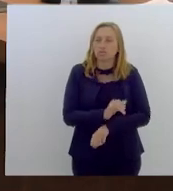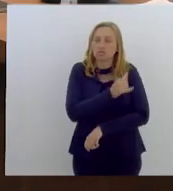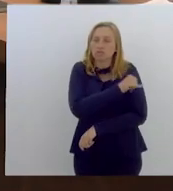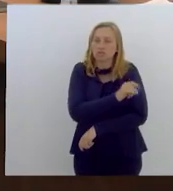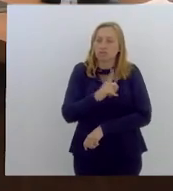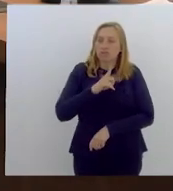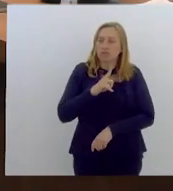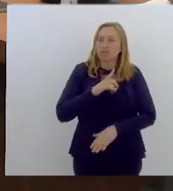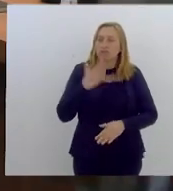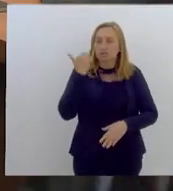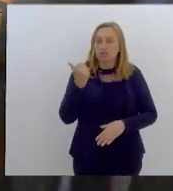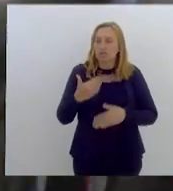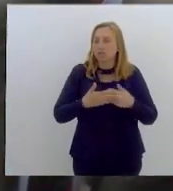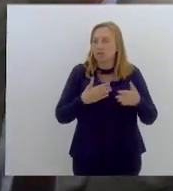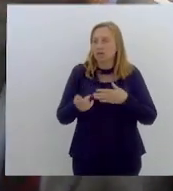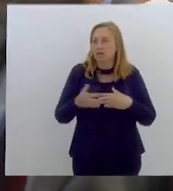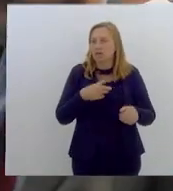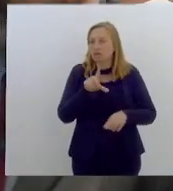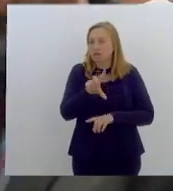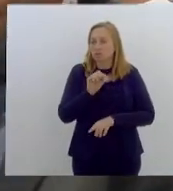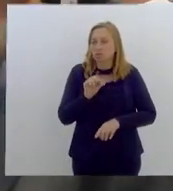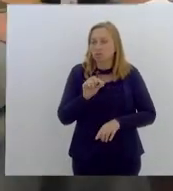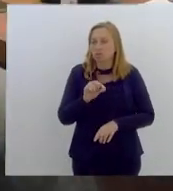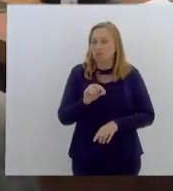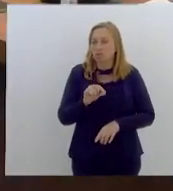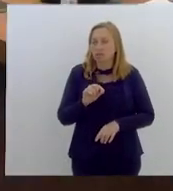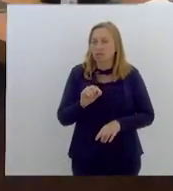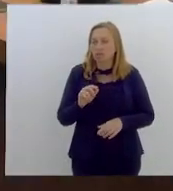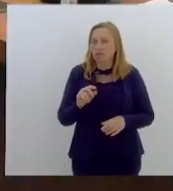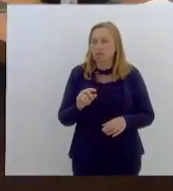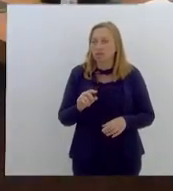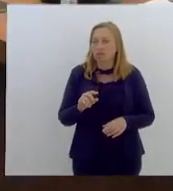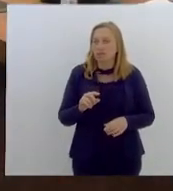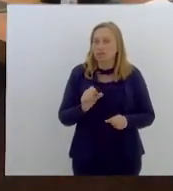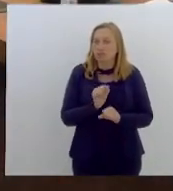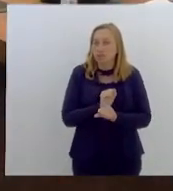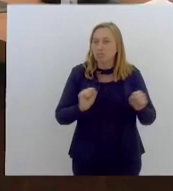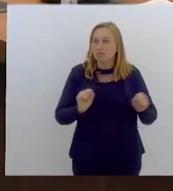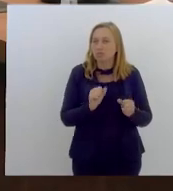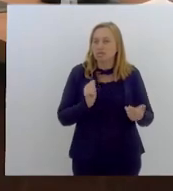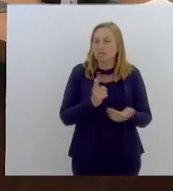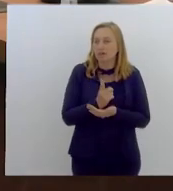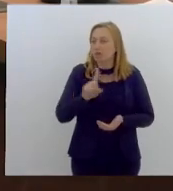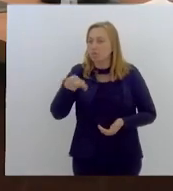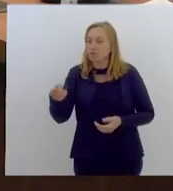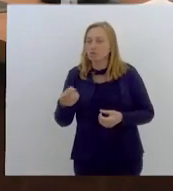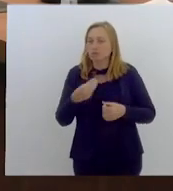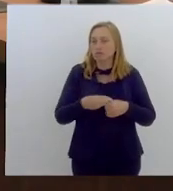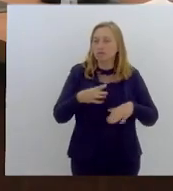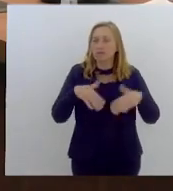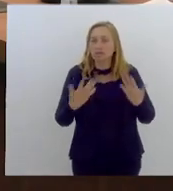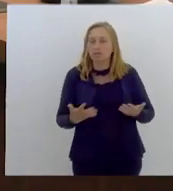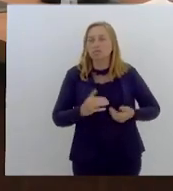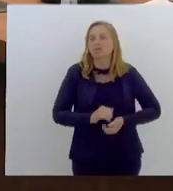que qualquer decisão que não fosse desse tipo era impossível de ser paga pelos outros municípios. Então, a questão é,